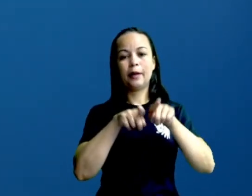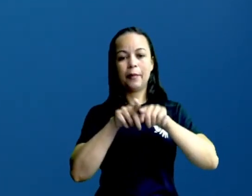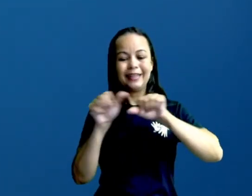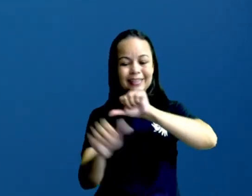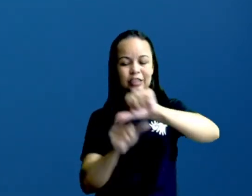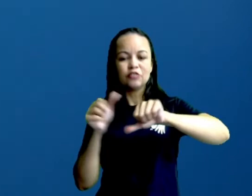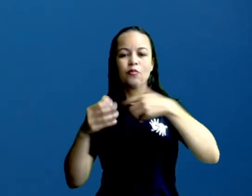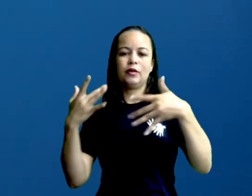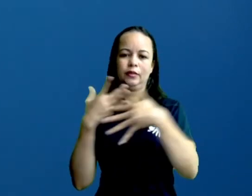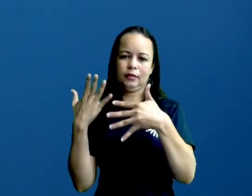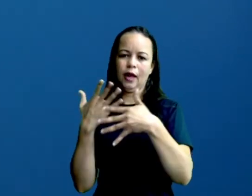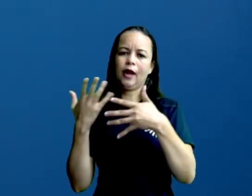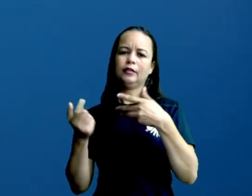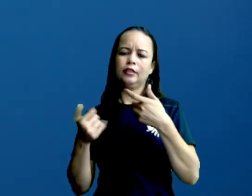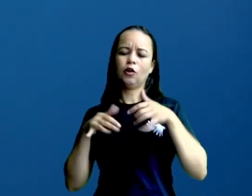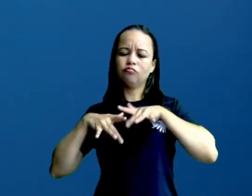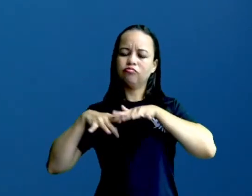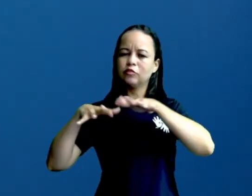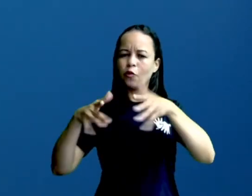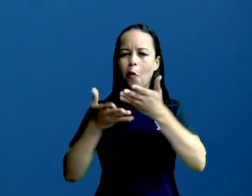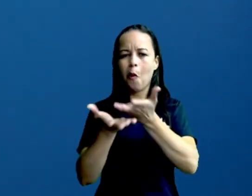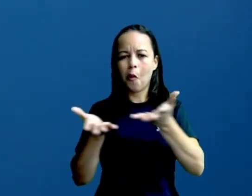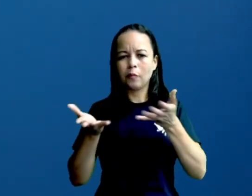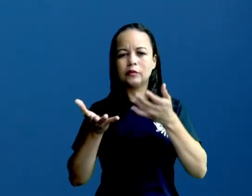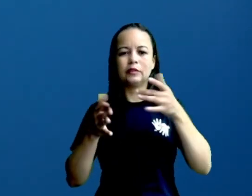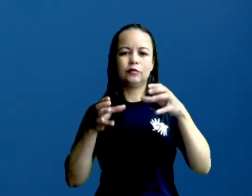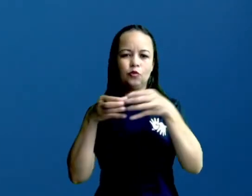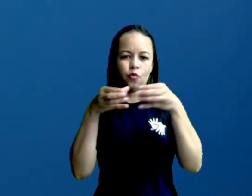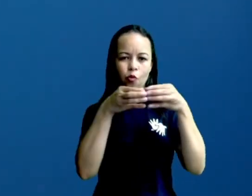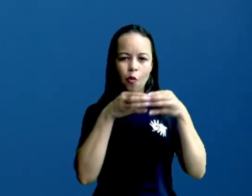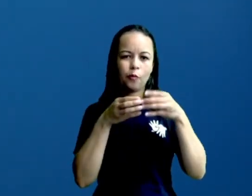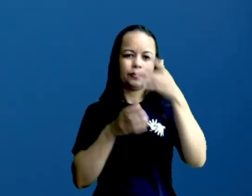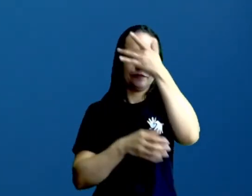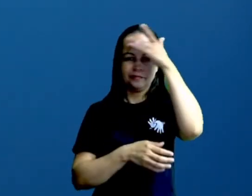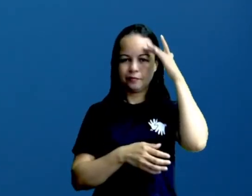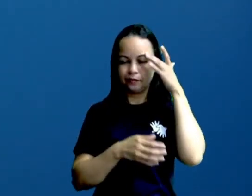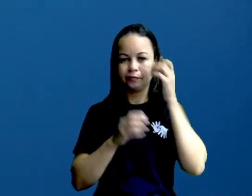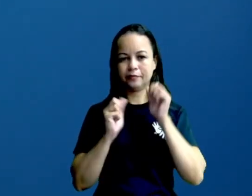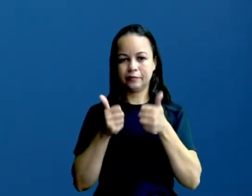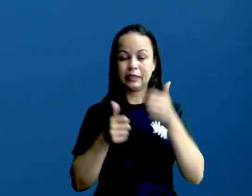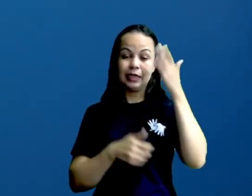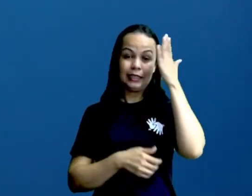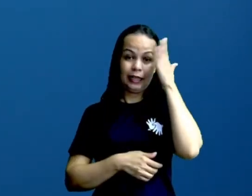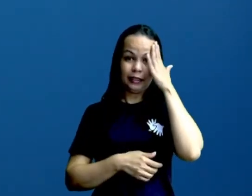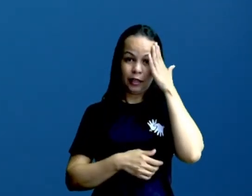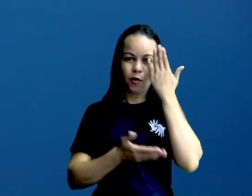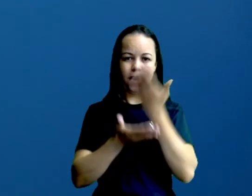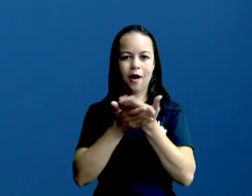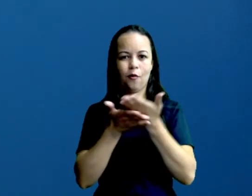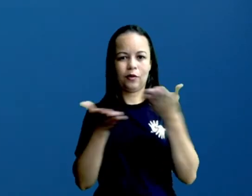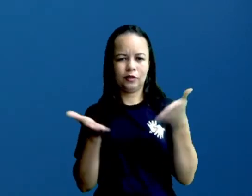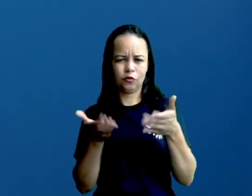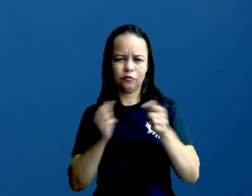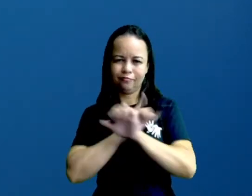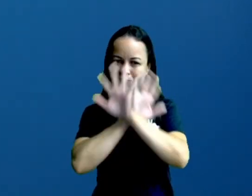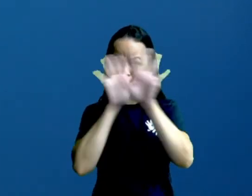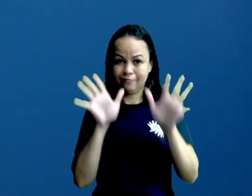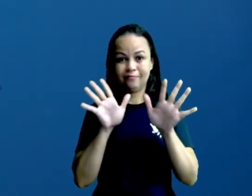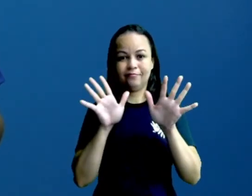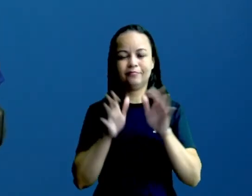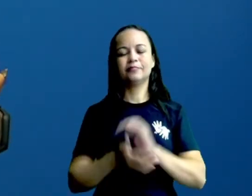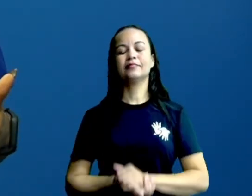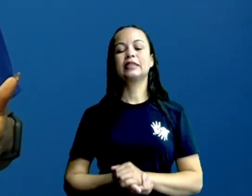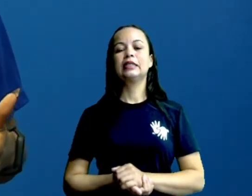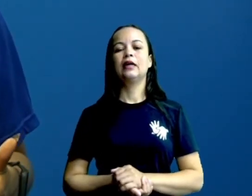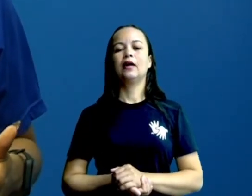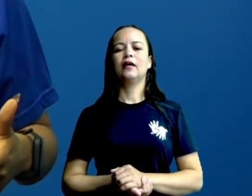desse descanso desses grupos de pessoas, tá bom? Deu para entender a aula de hoje? Ficou claro?